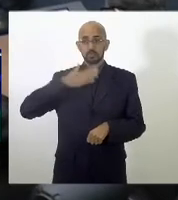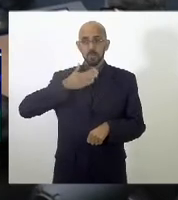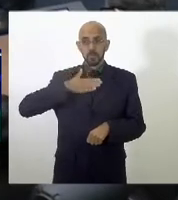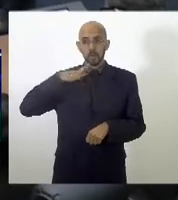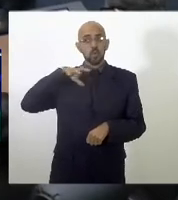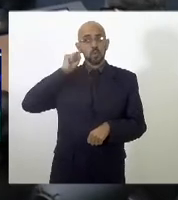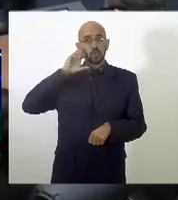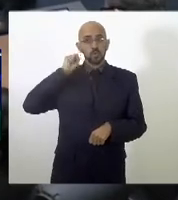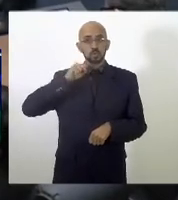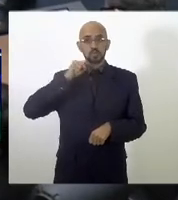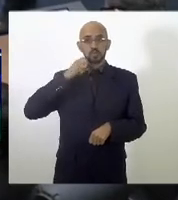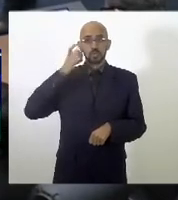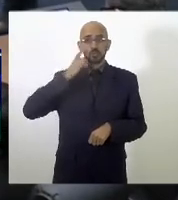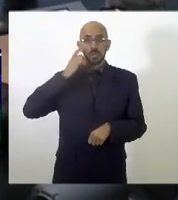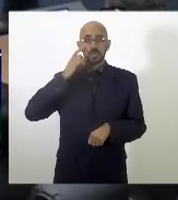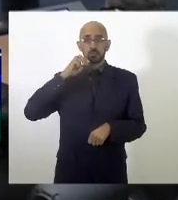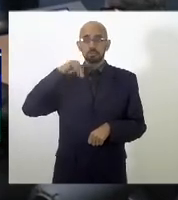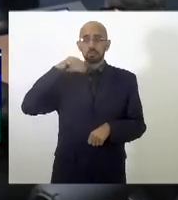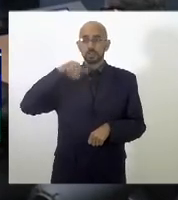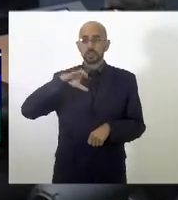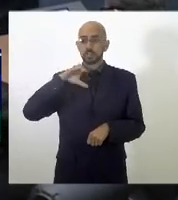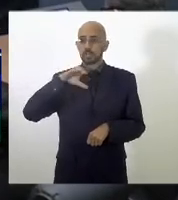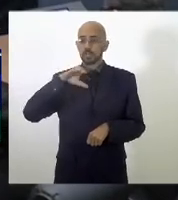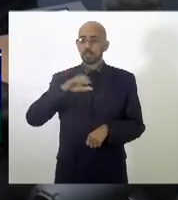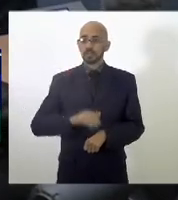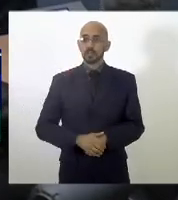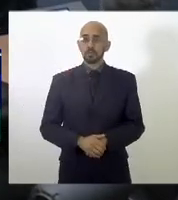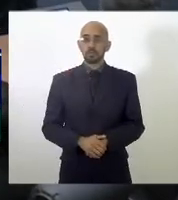Deputado Mink, por favor.